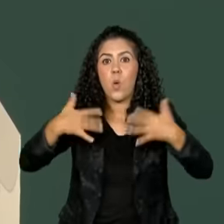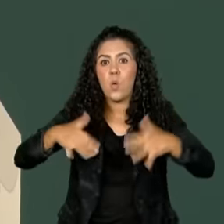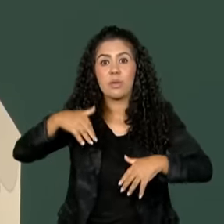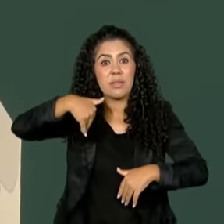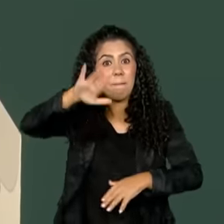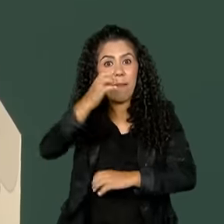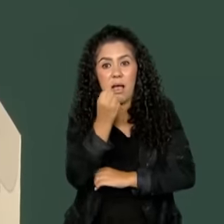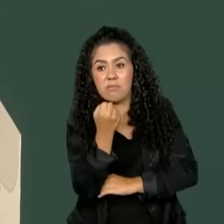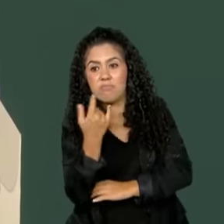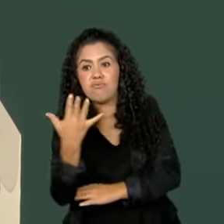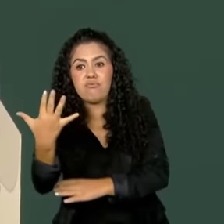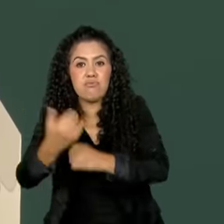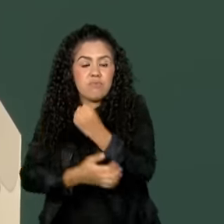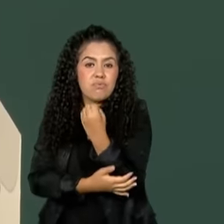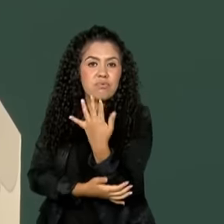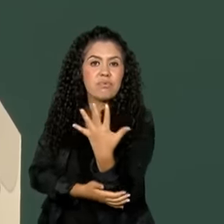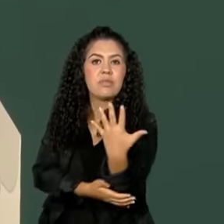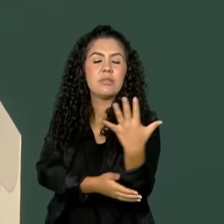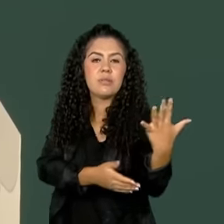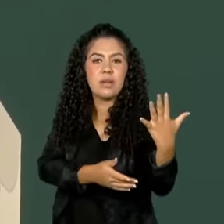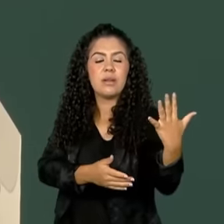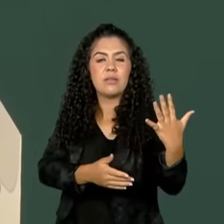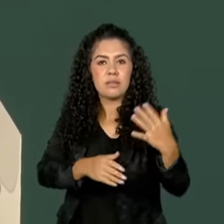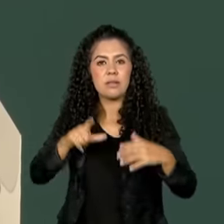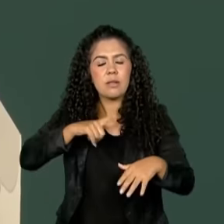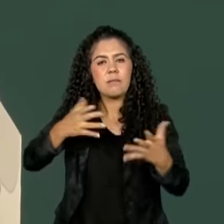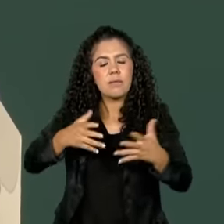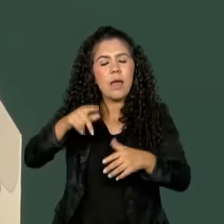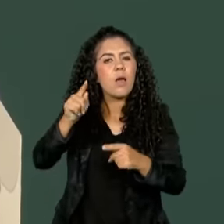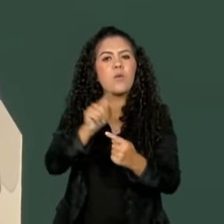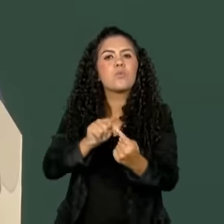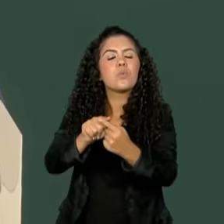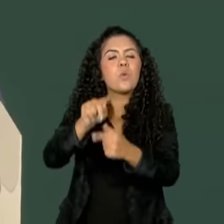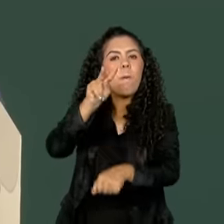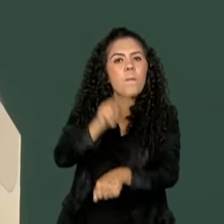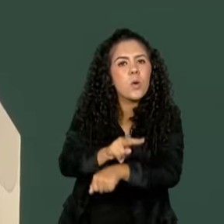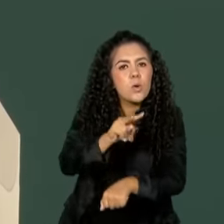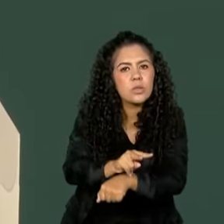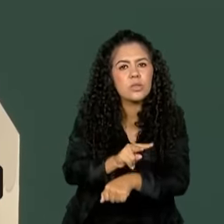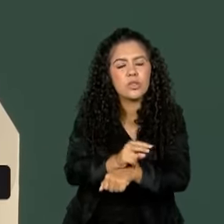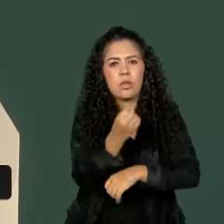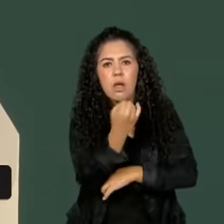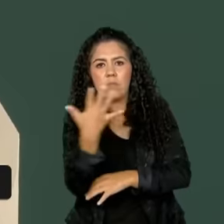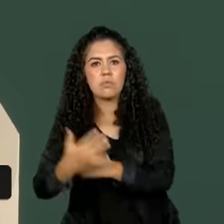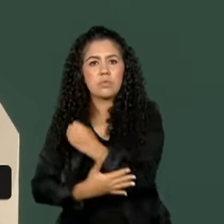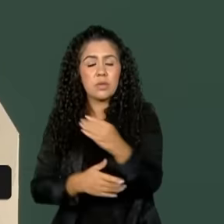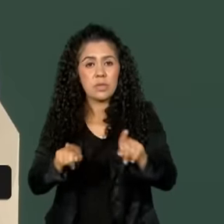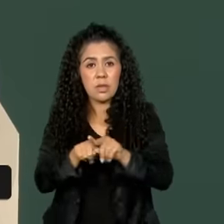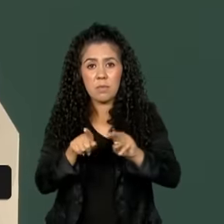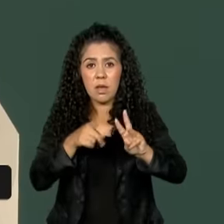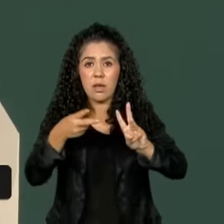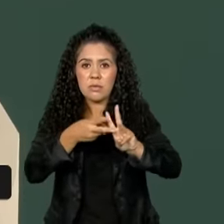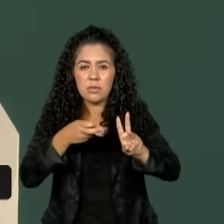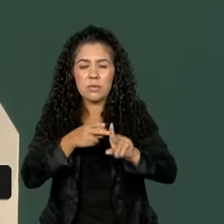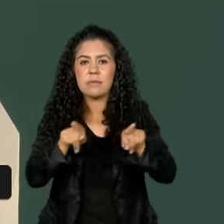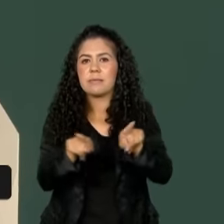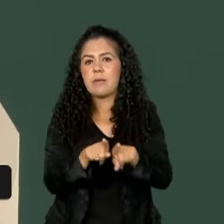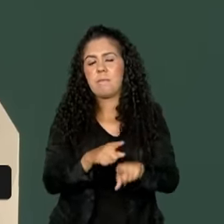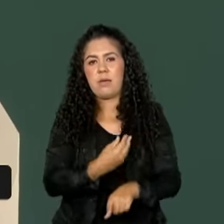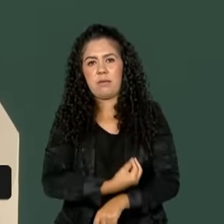tropical do planeta, em proteger suas florestas, proteger seus povos originários, sua